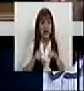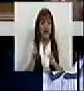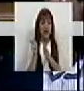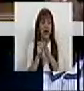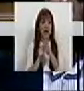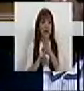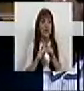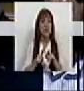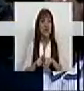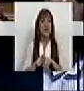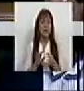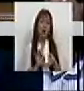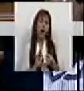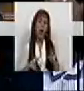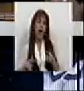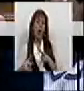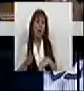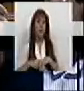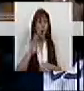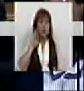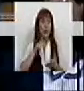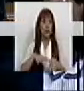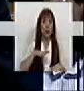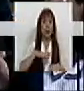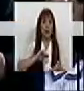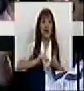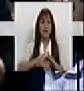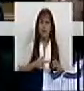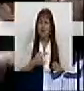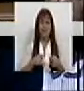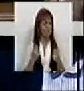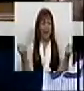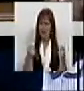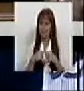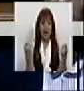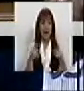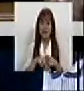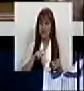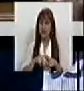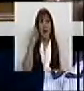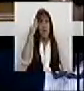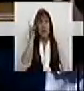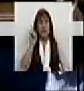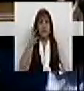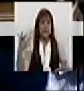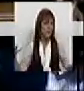os critérios foram corrigidos porque os resultados dos exames não estavam a bater certo com as